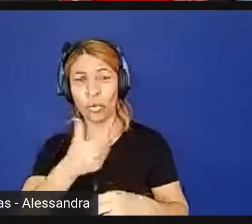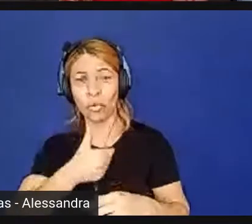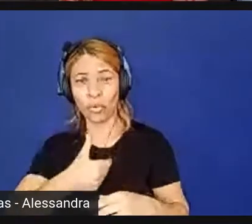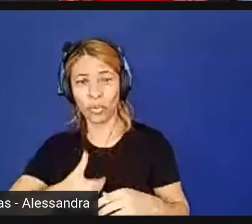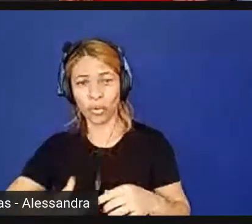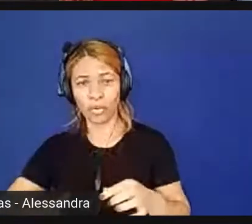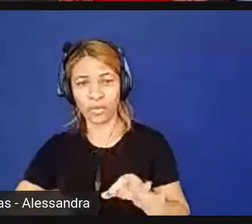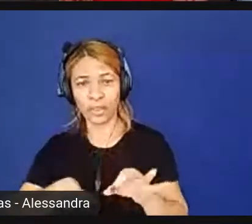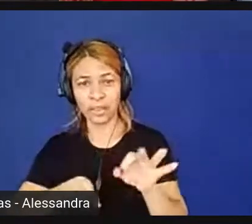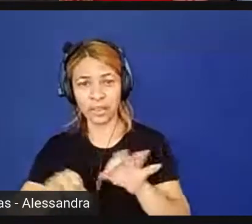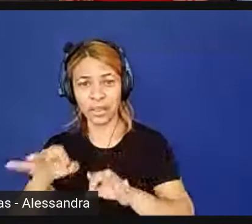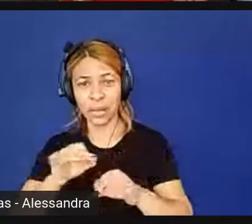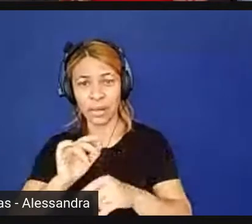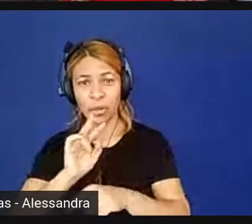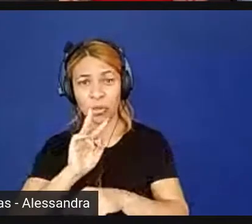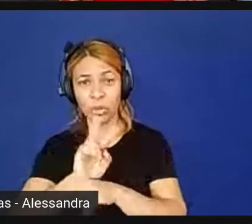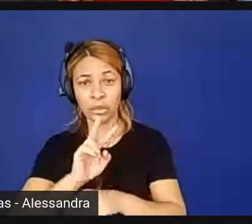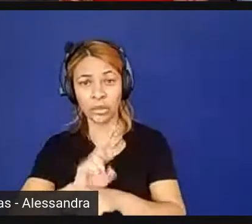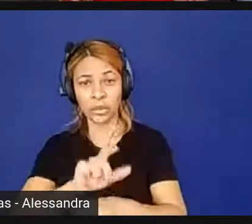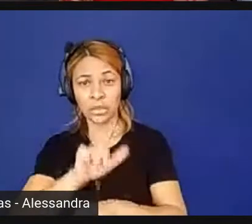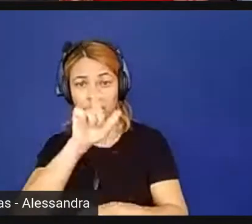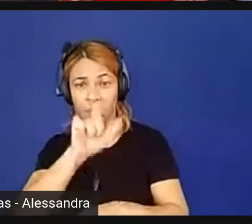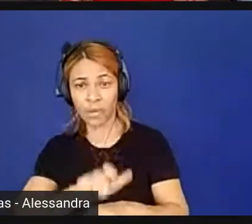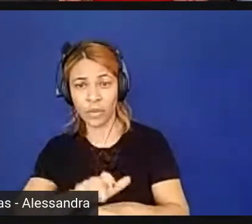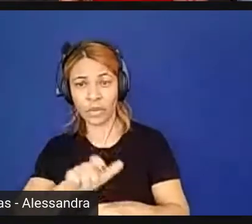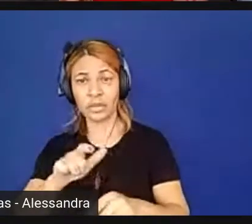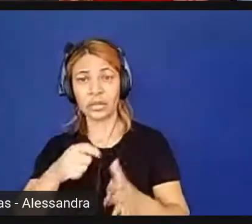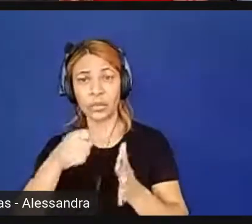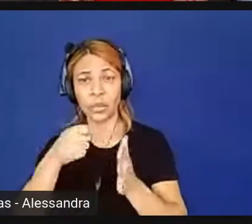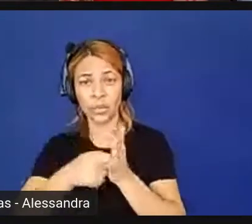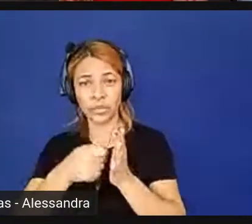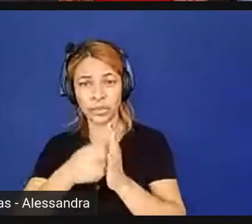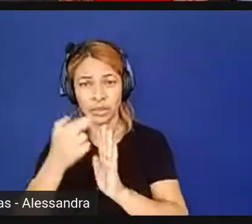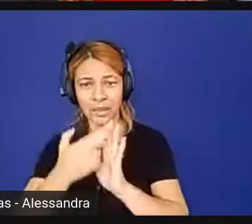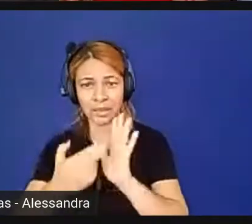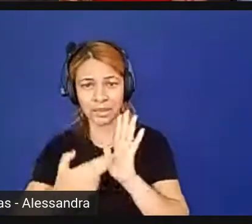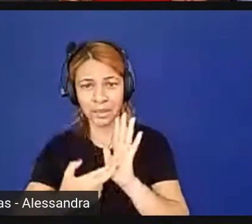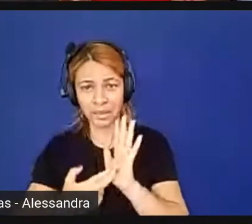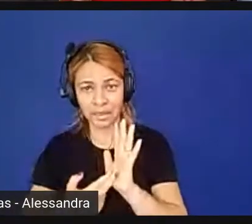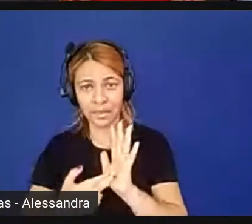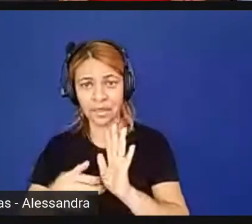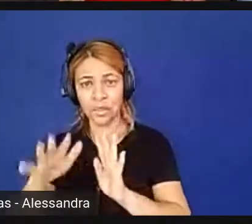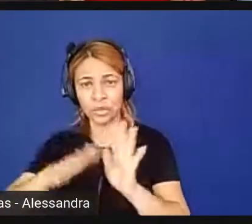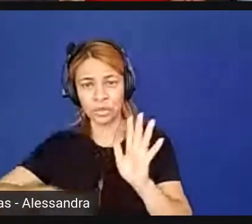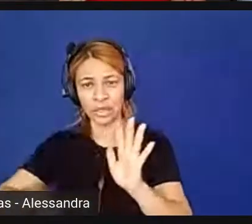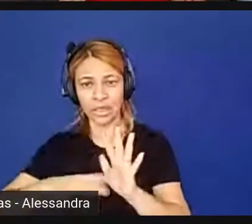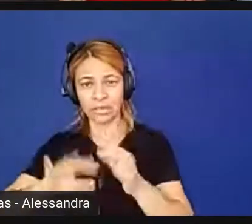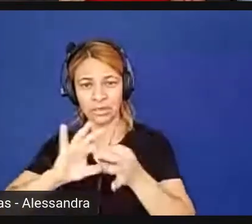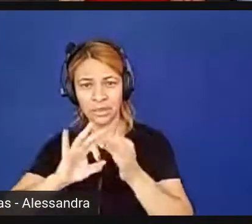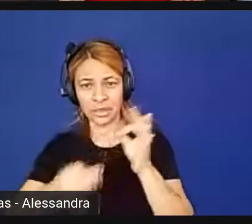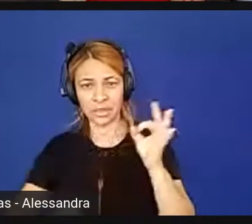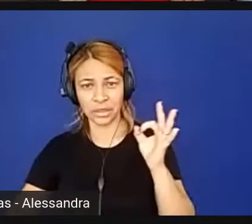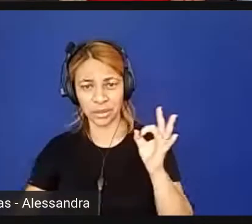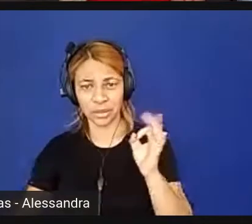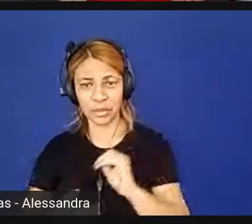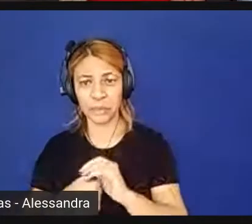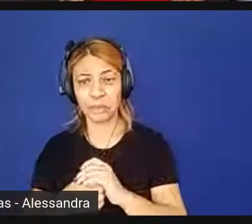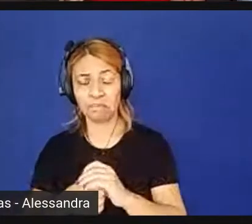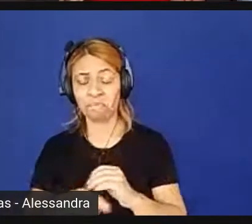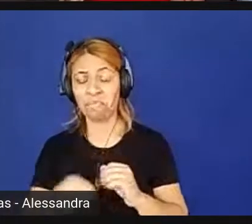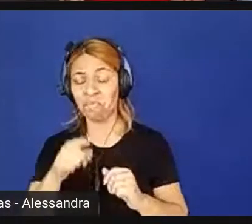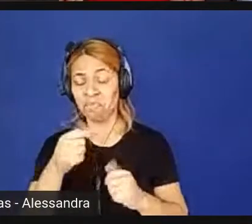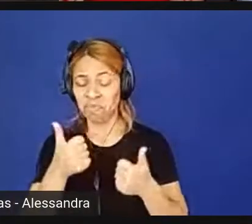de proteção ao agente público, cumpridor de suas regras no âmbito de atos discricionários? Essa é massa, né? Vamos